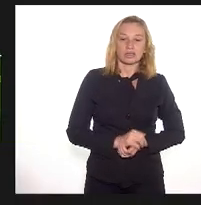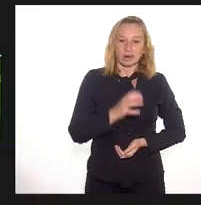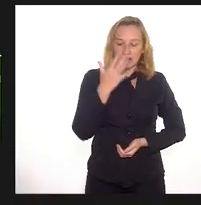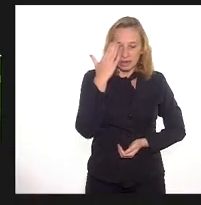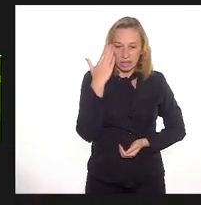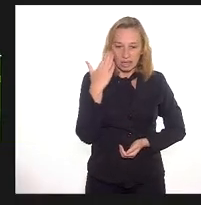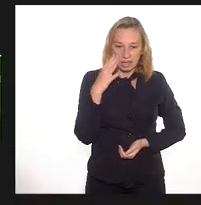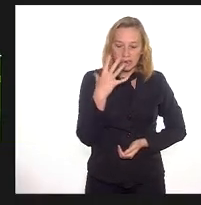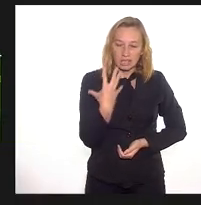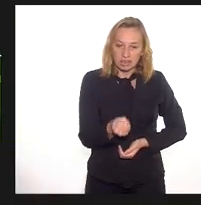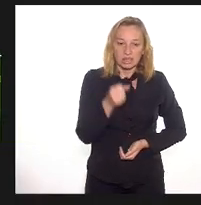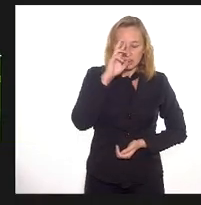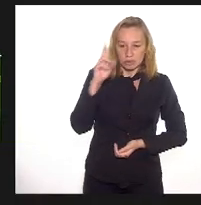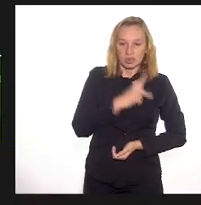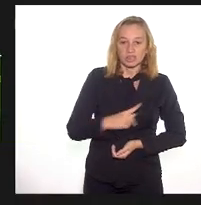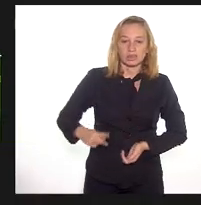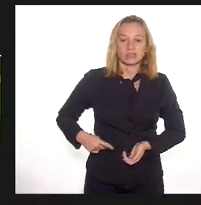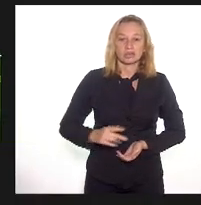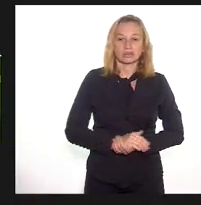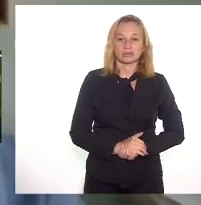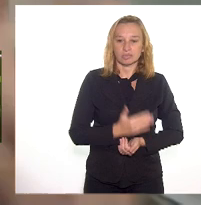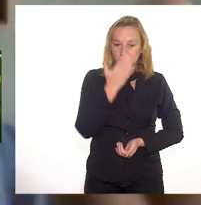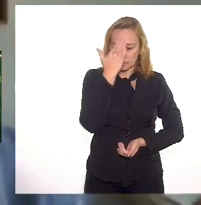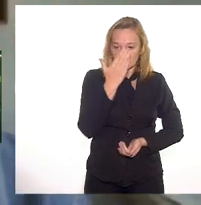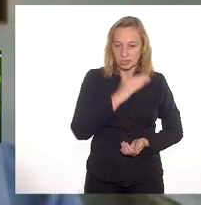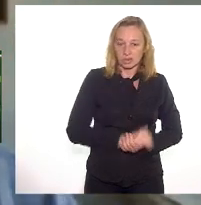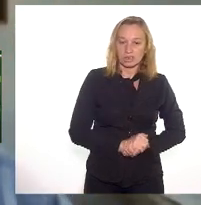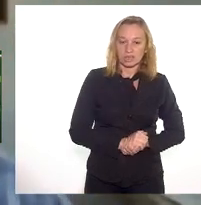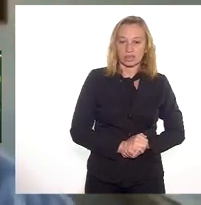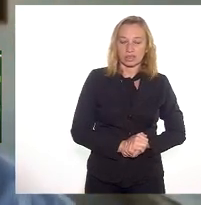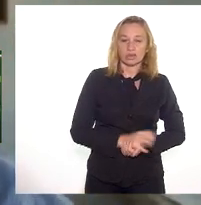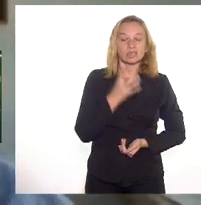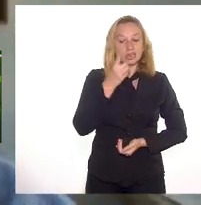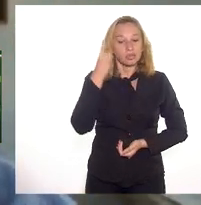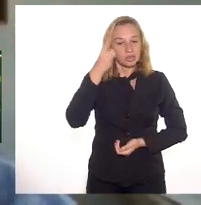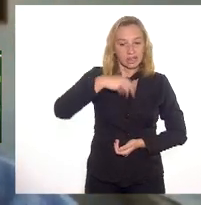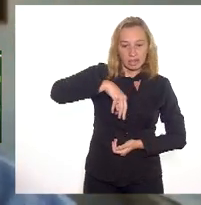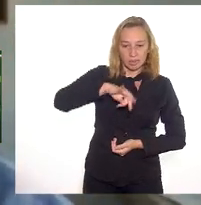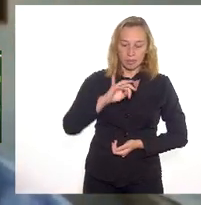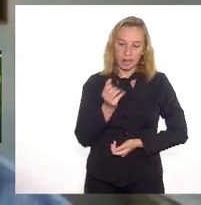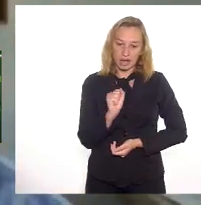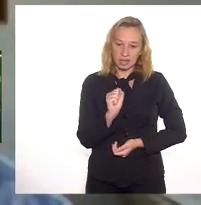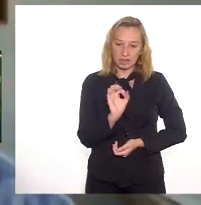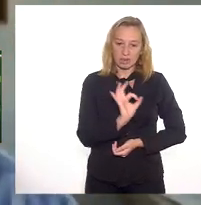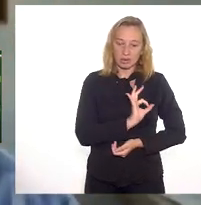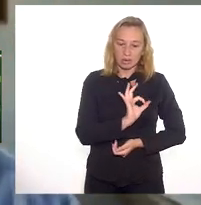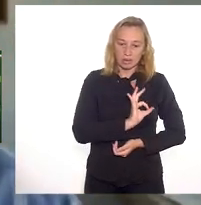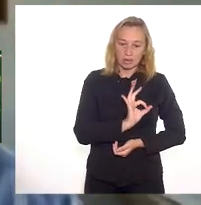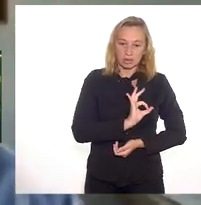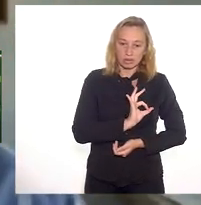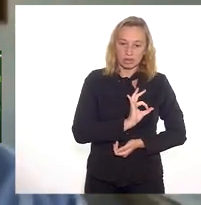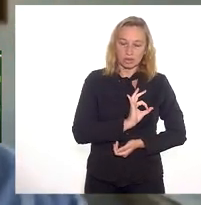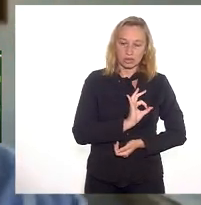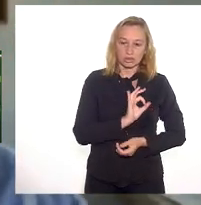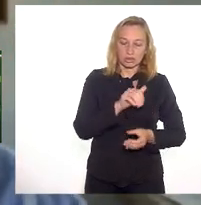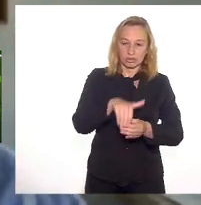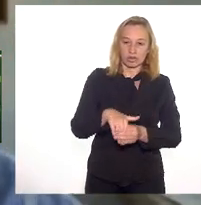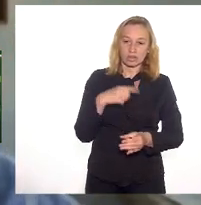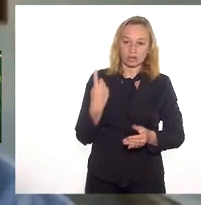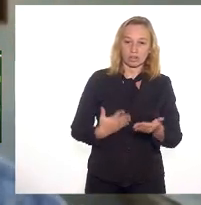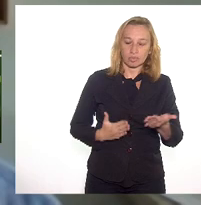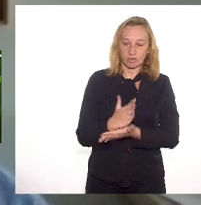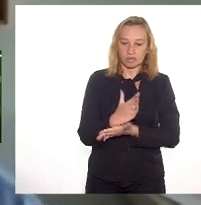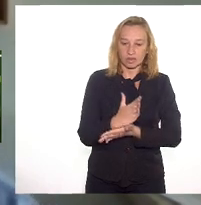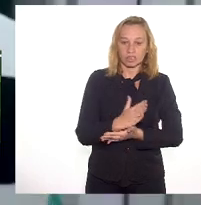Favorável, presidente. Obrigado. Então, quando a deputada Marta Rocha colocar o voto, daremos por